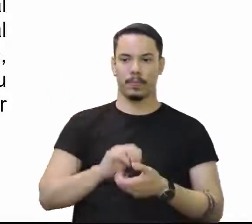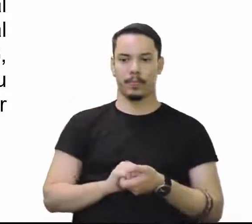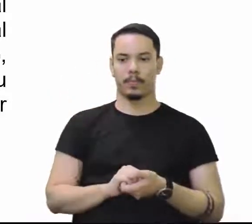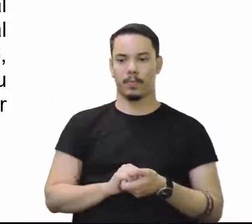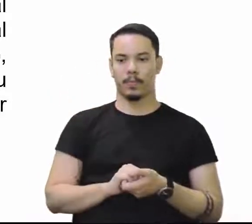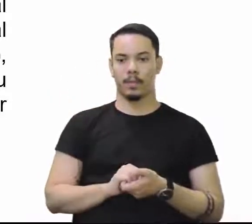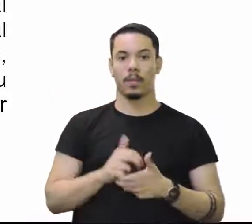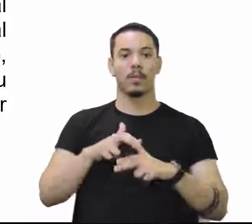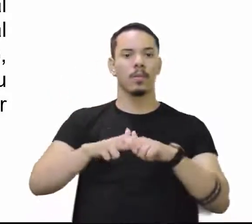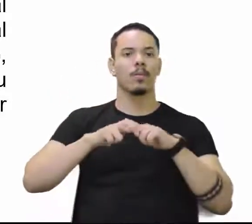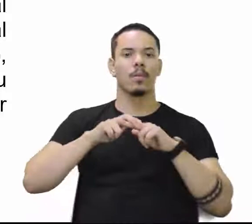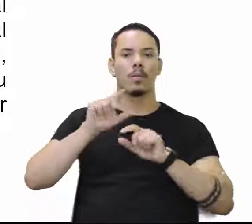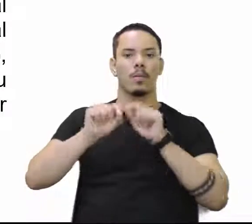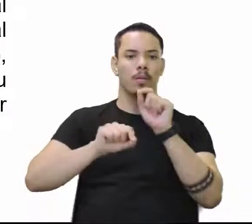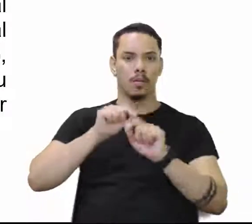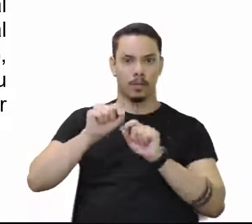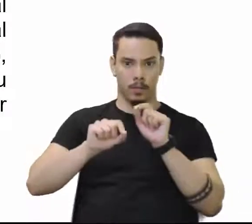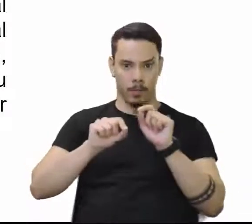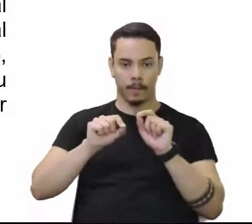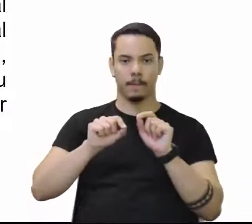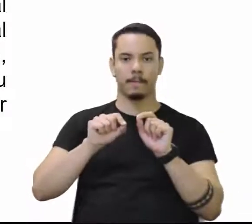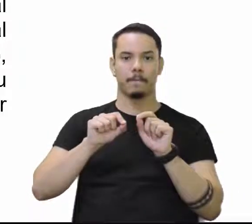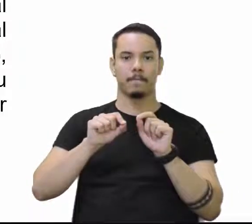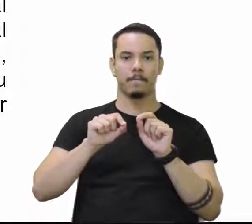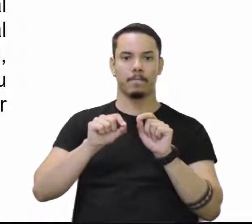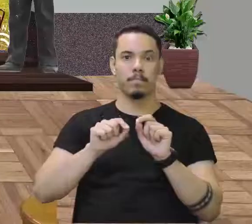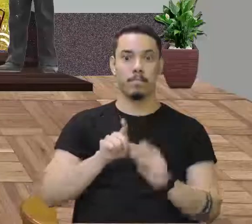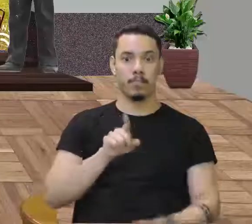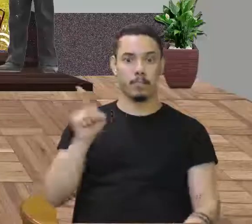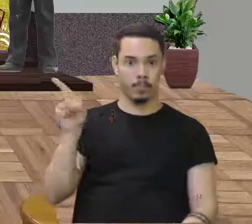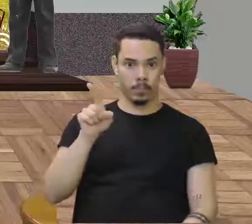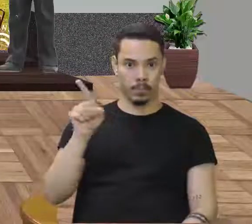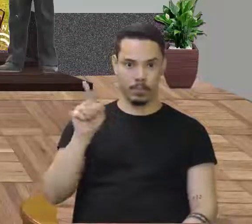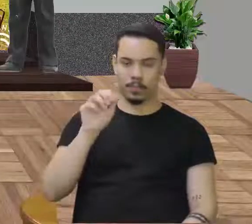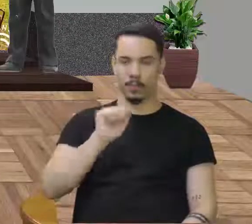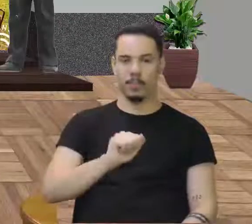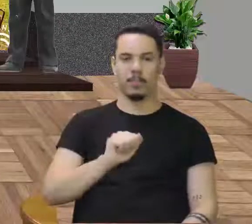Então, meus queridos alunos, vem aqui comigo. Aloysio